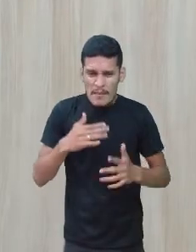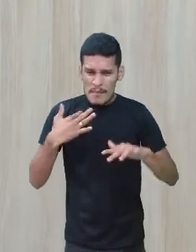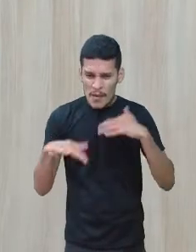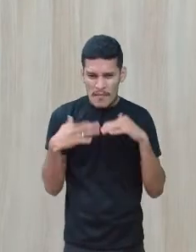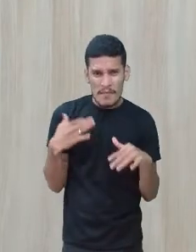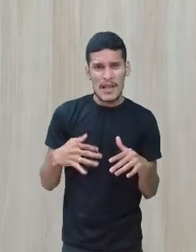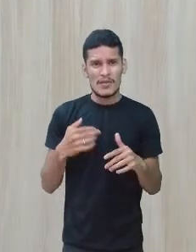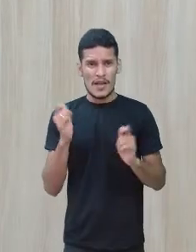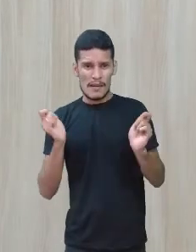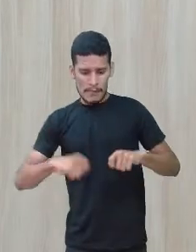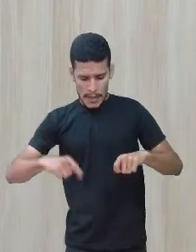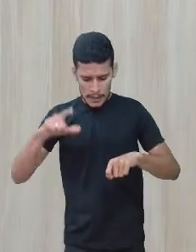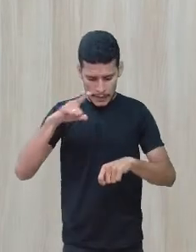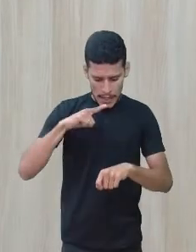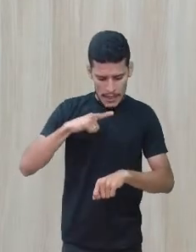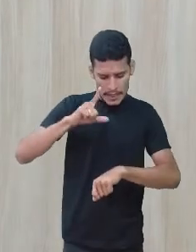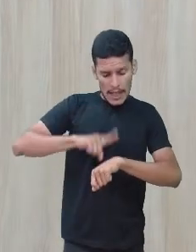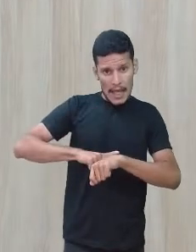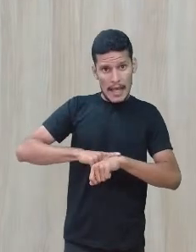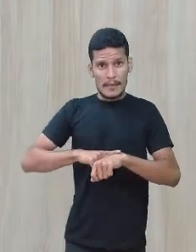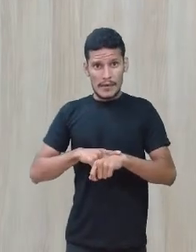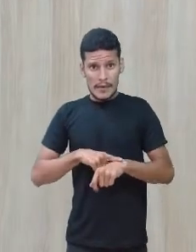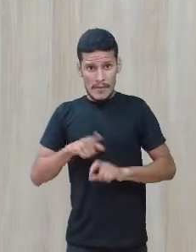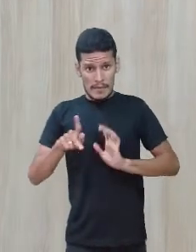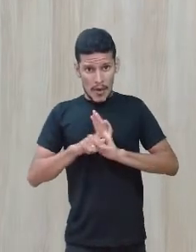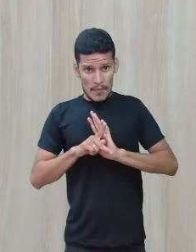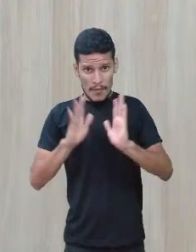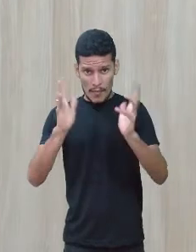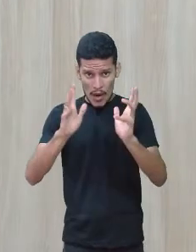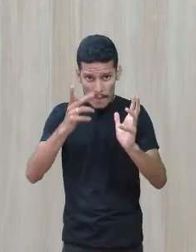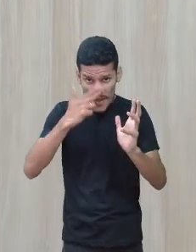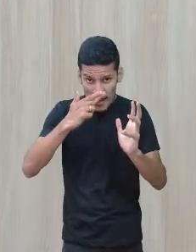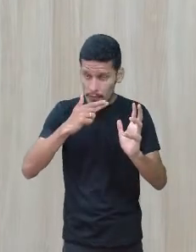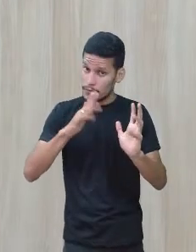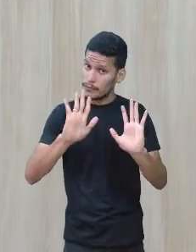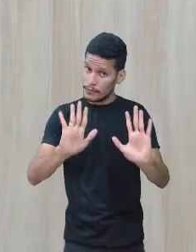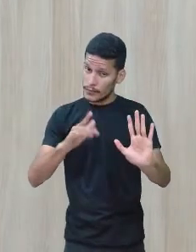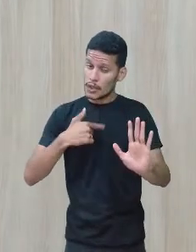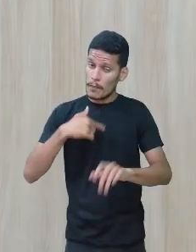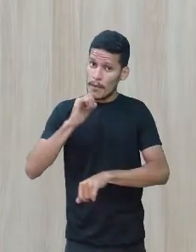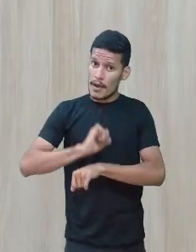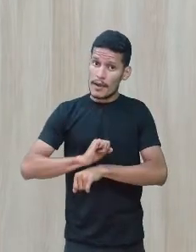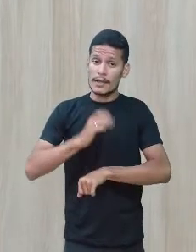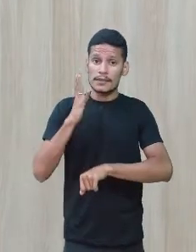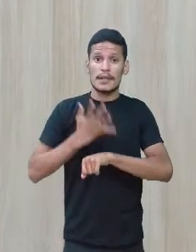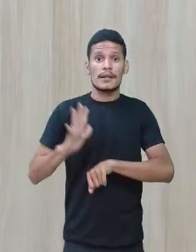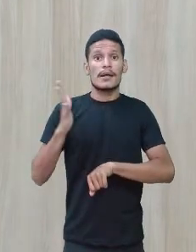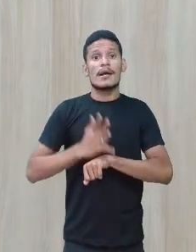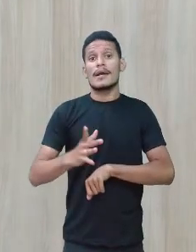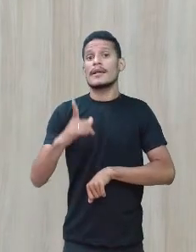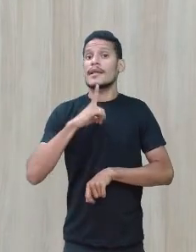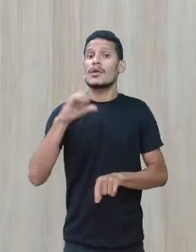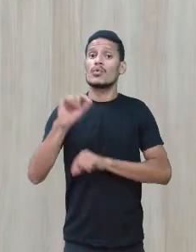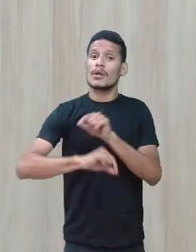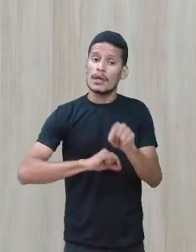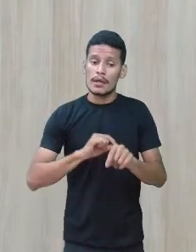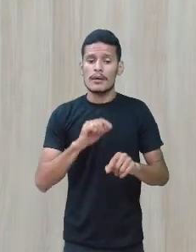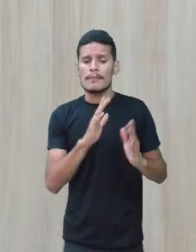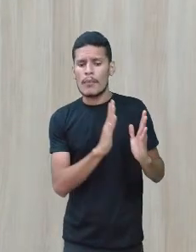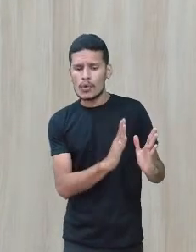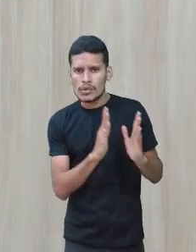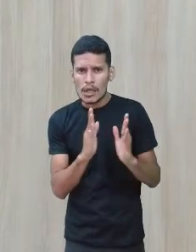O meu tempo de reação para a bola vai ser a mesma, né? Então, vejam, eu parei de treinar, então existe esse processo